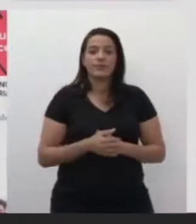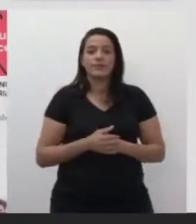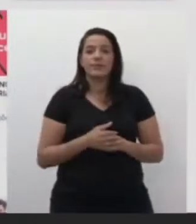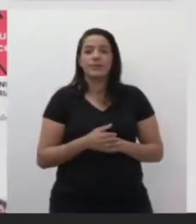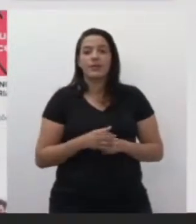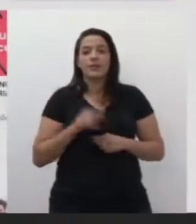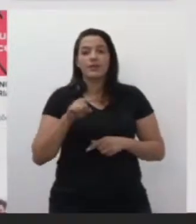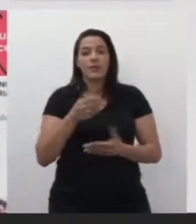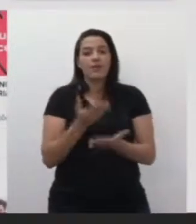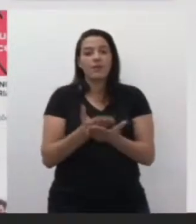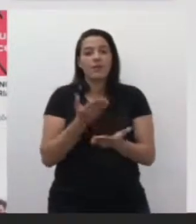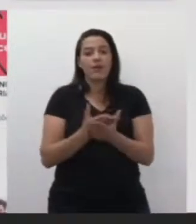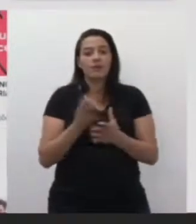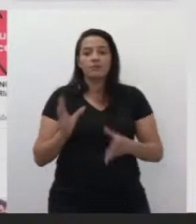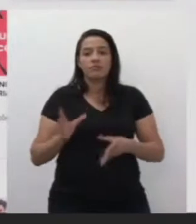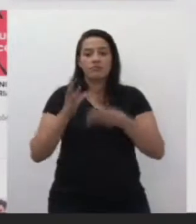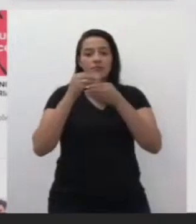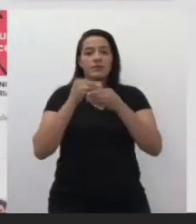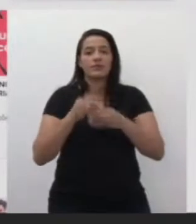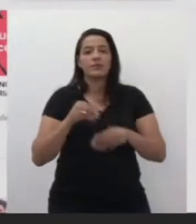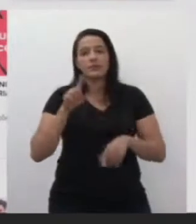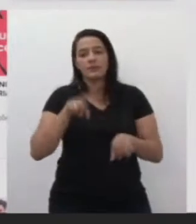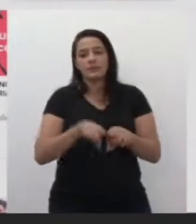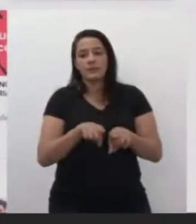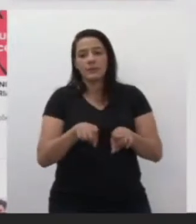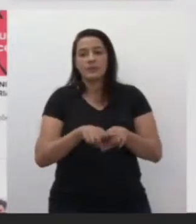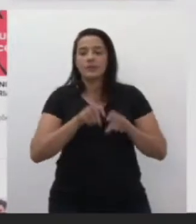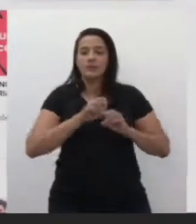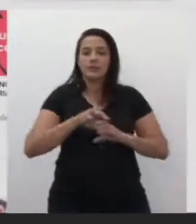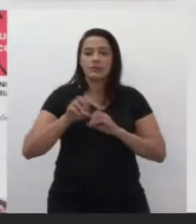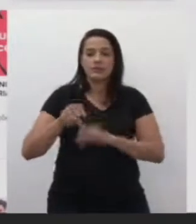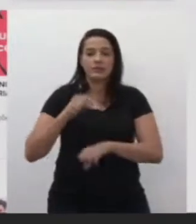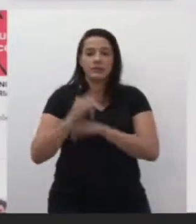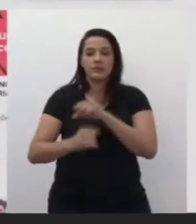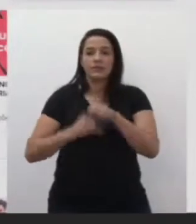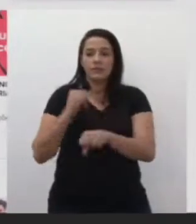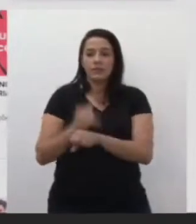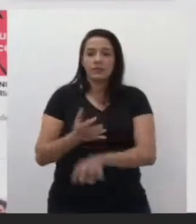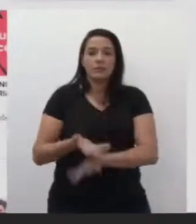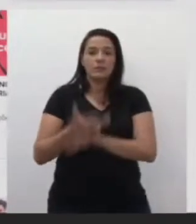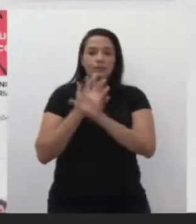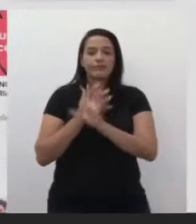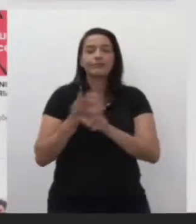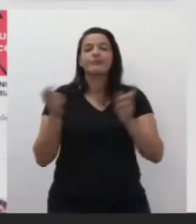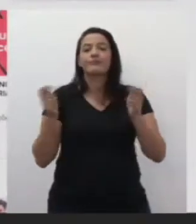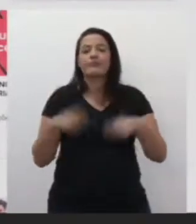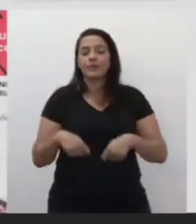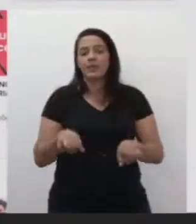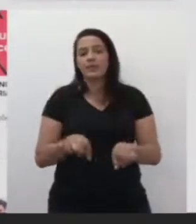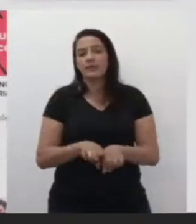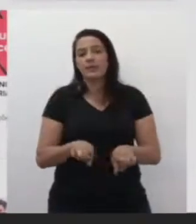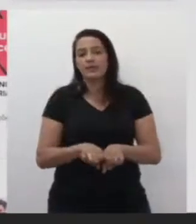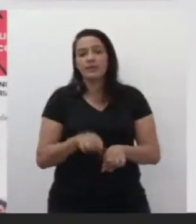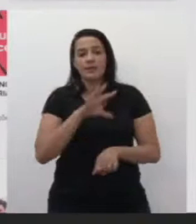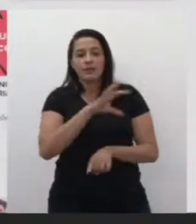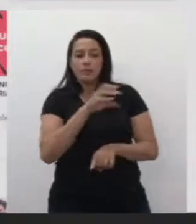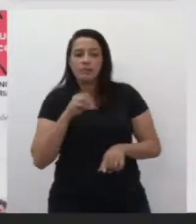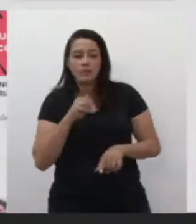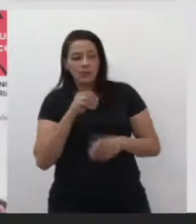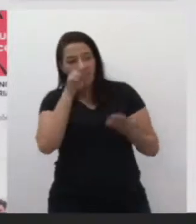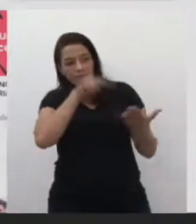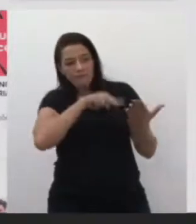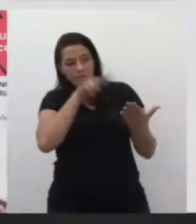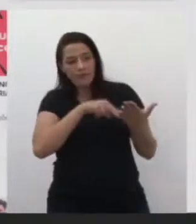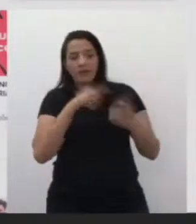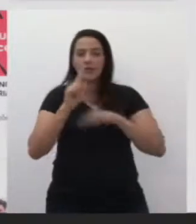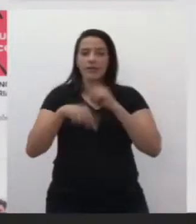uma aula, para o professor Silvio, que já faz o ensino híbrido, né? Pegar aqui um mapa mental, recomendar a leitura antes, os alunos